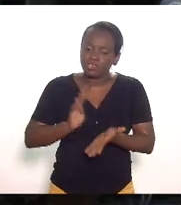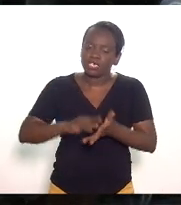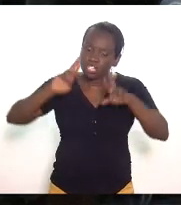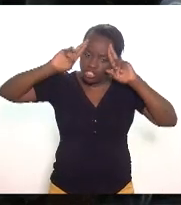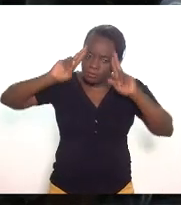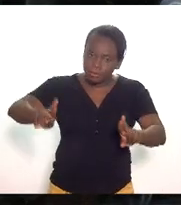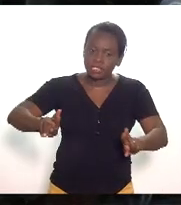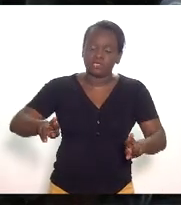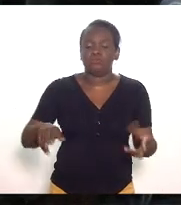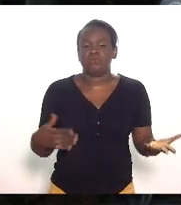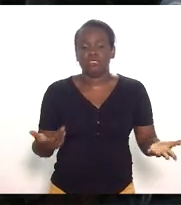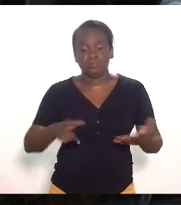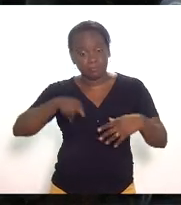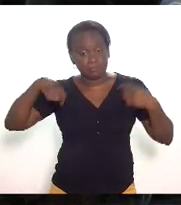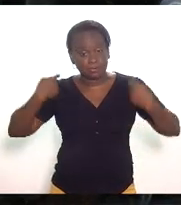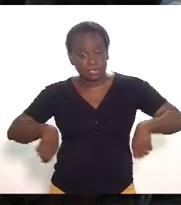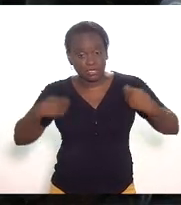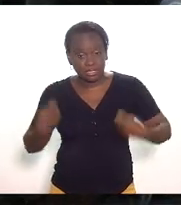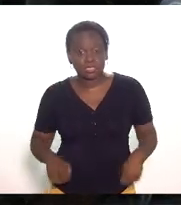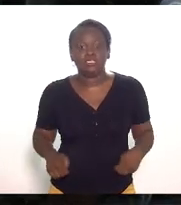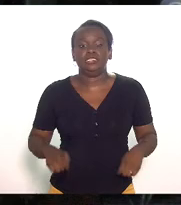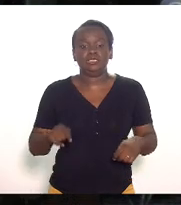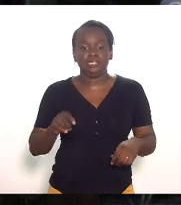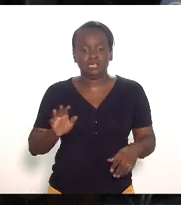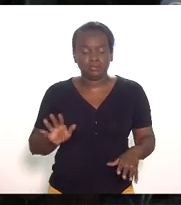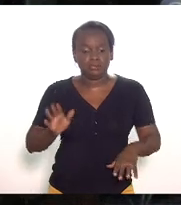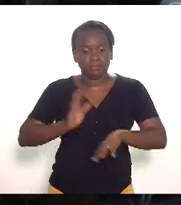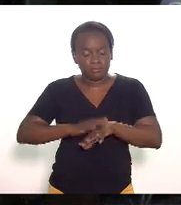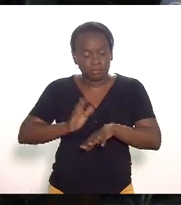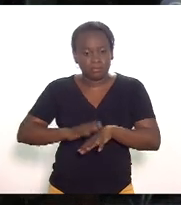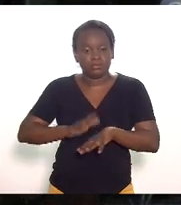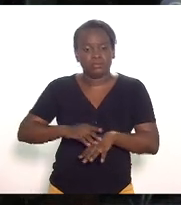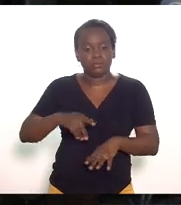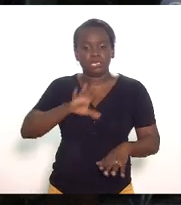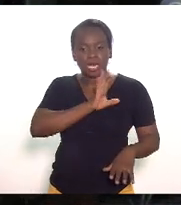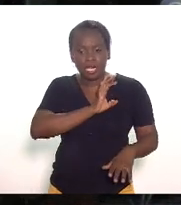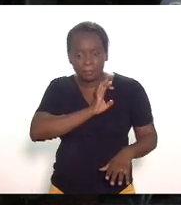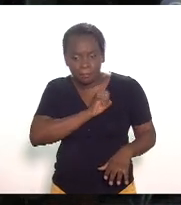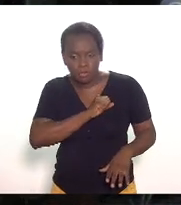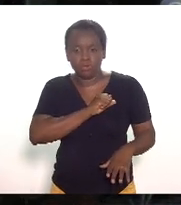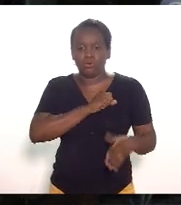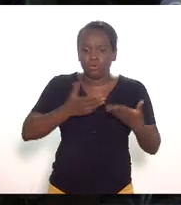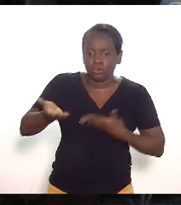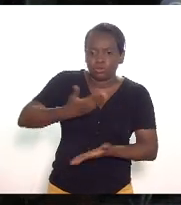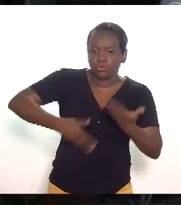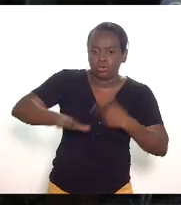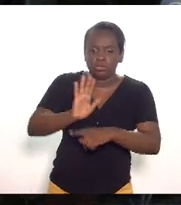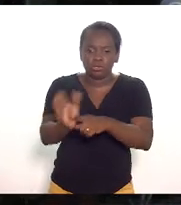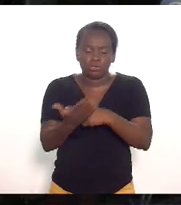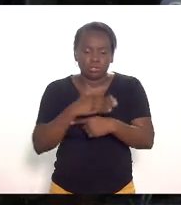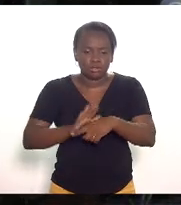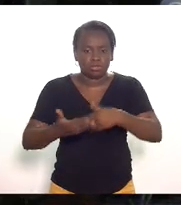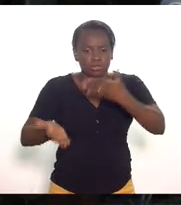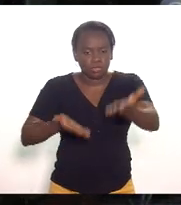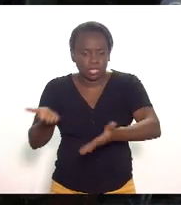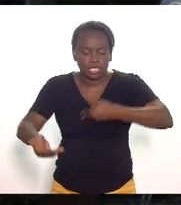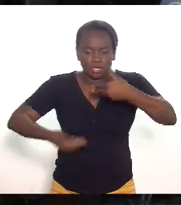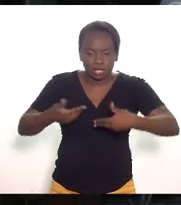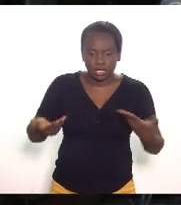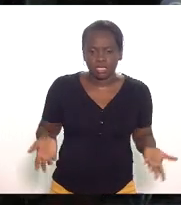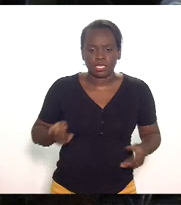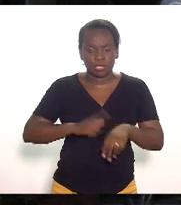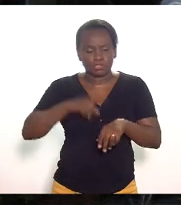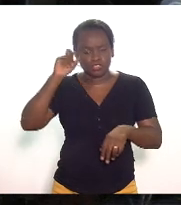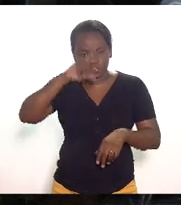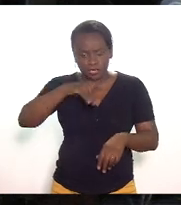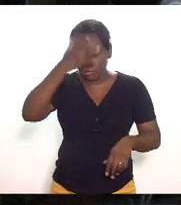ao outro. A gente precisa se auto-amar, amar um ao outro, cuidando um dos outros neste momento tão difícil. Se a pessoa